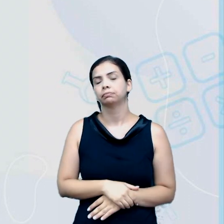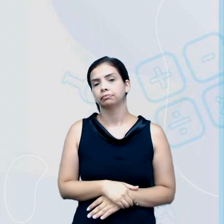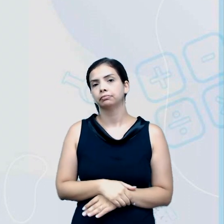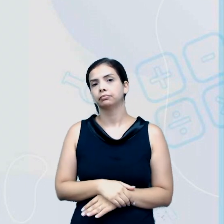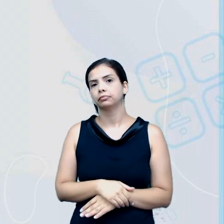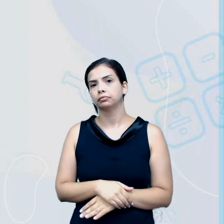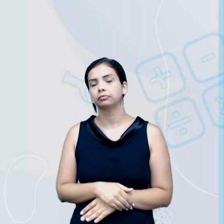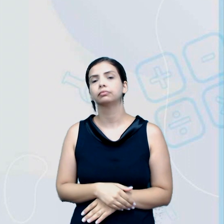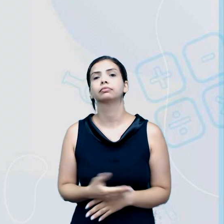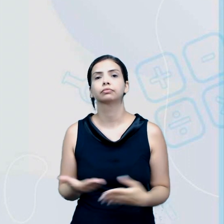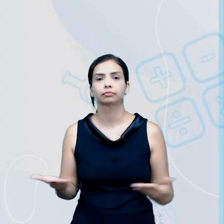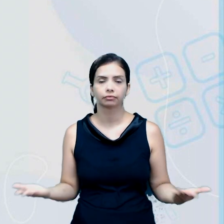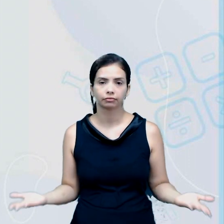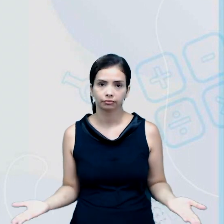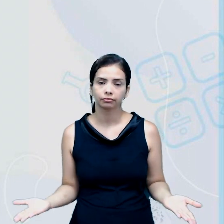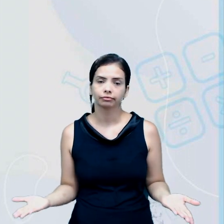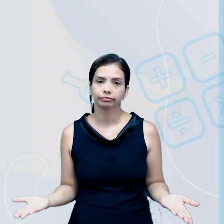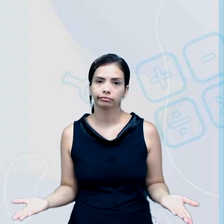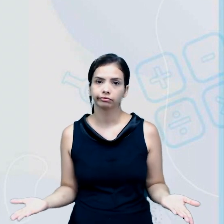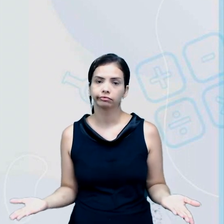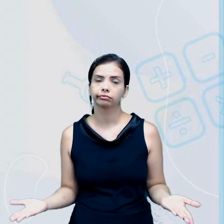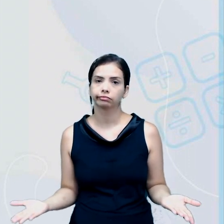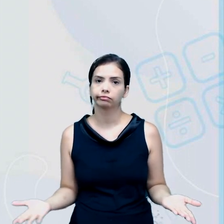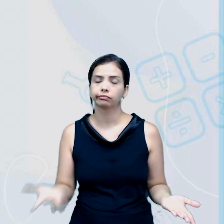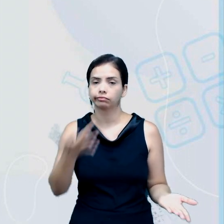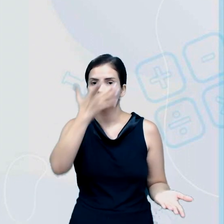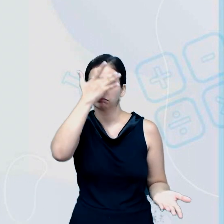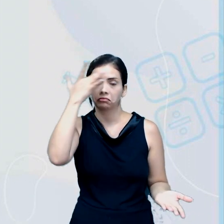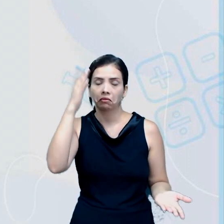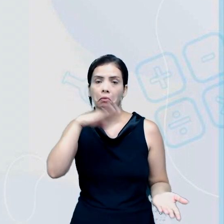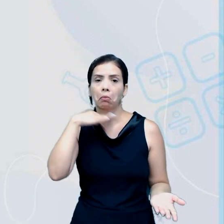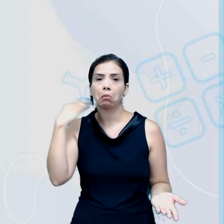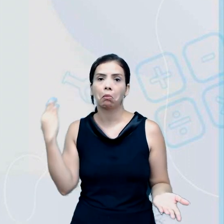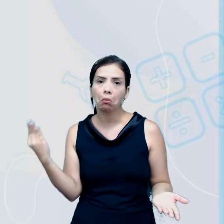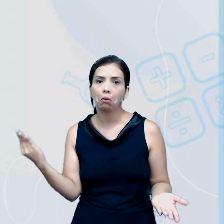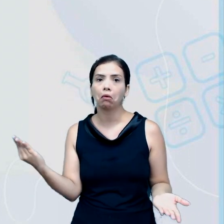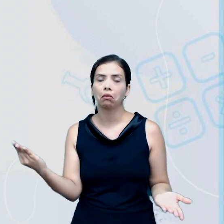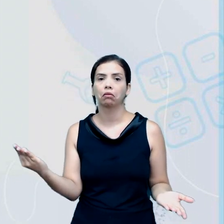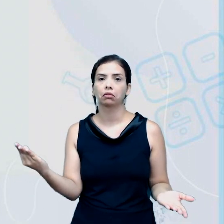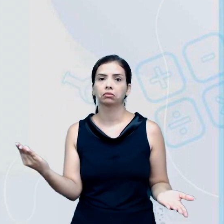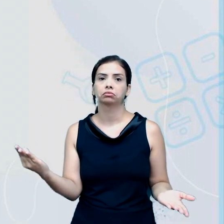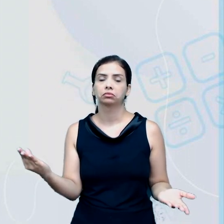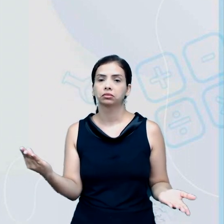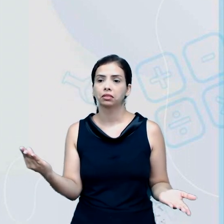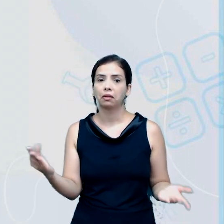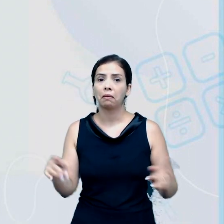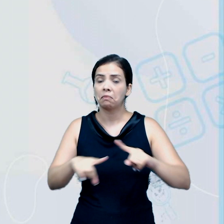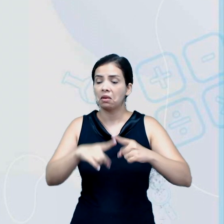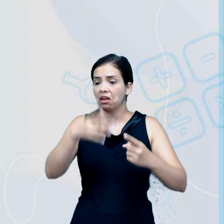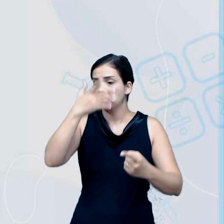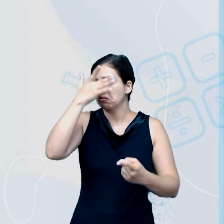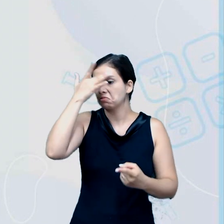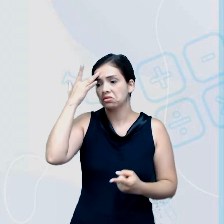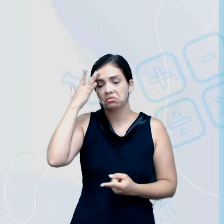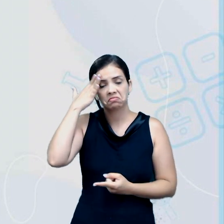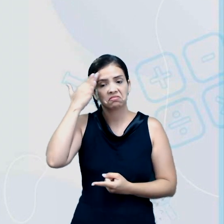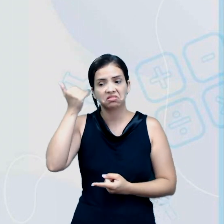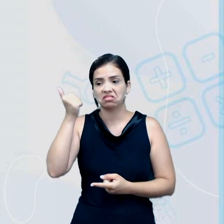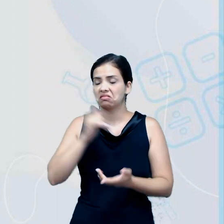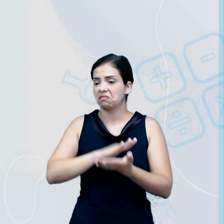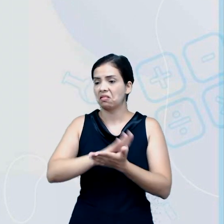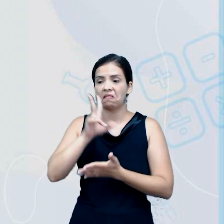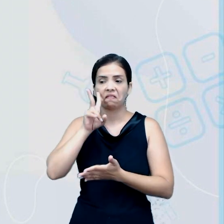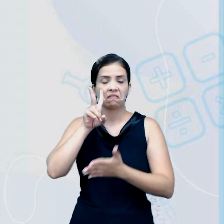e quantas e quantas vezes né alguém é morto na comunidade mas ninguém viu nada ninguém sabe de